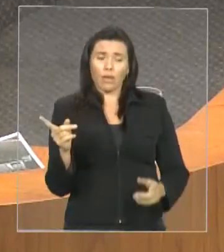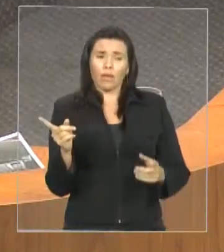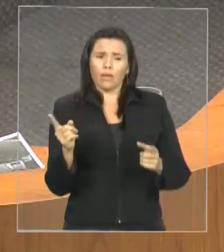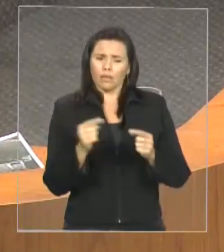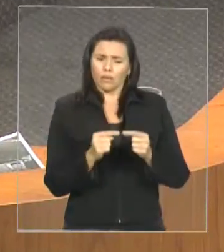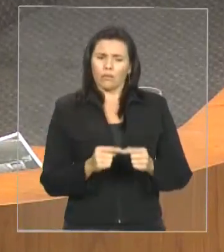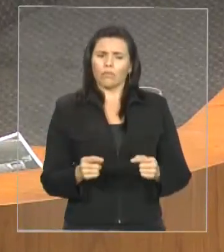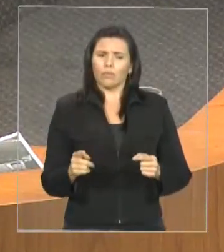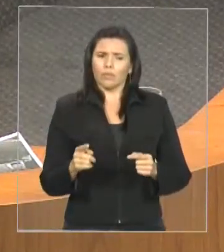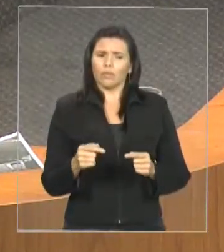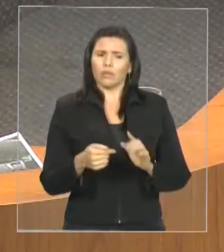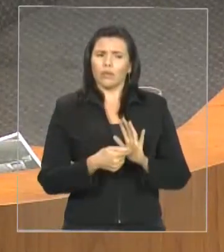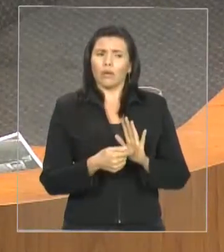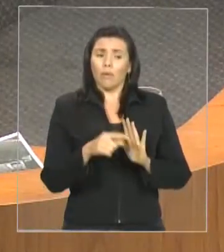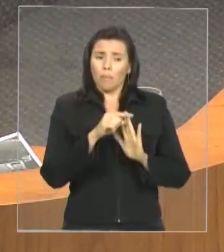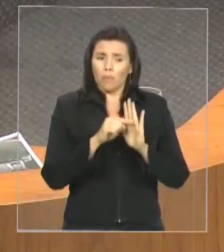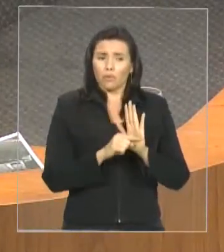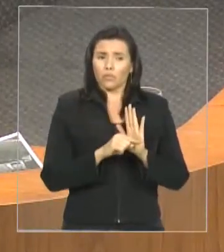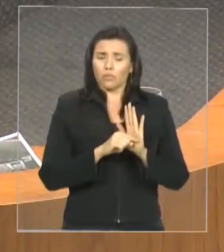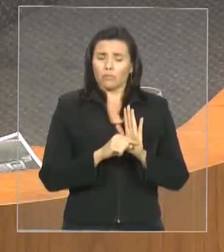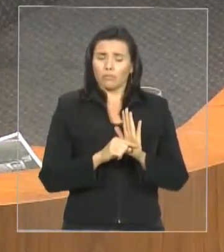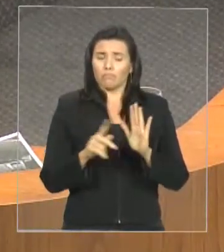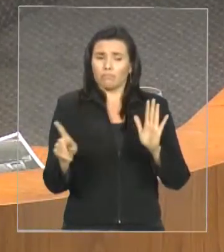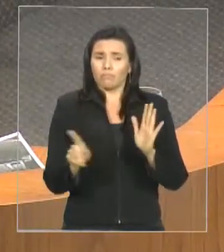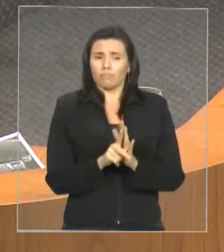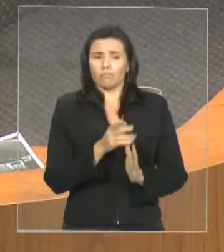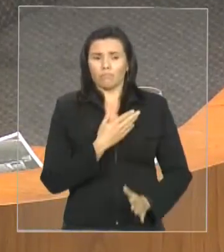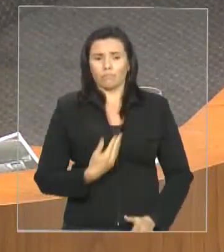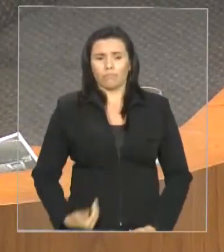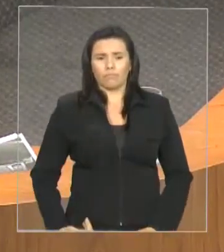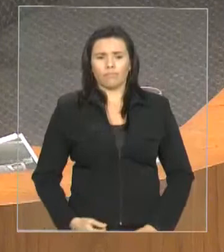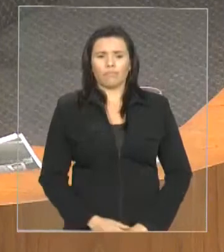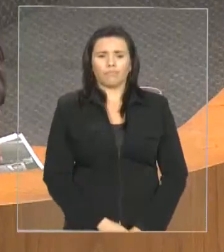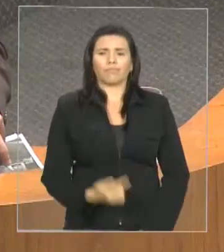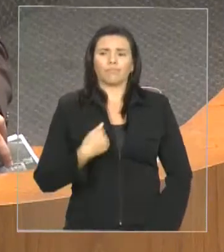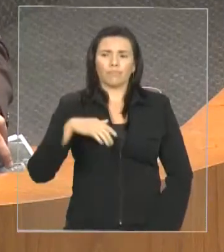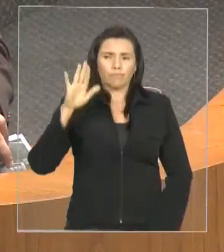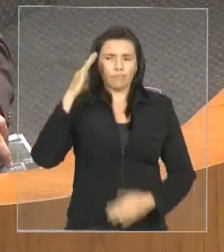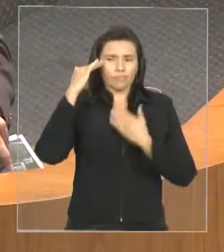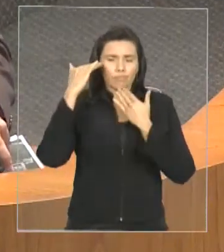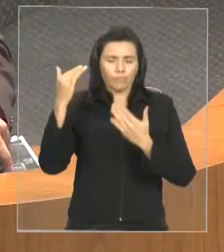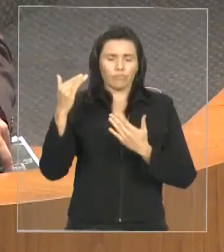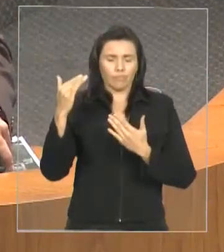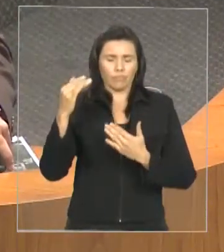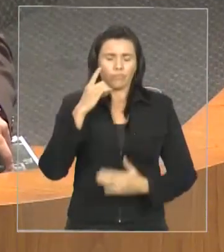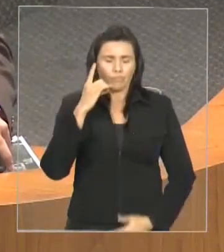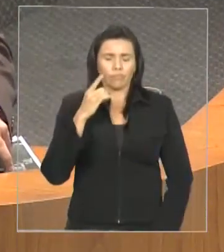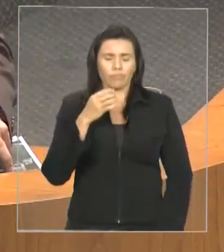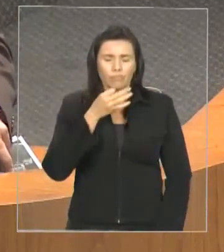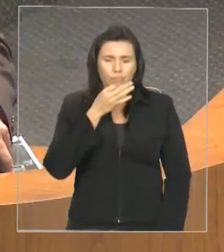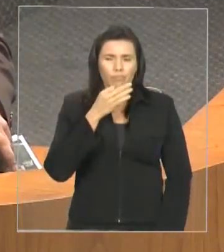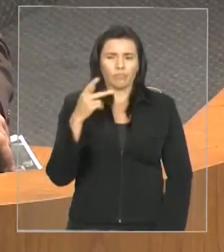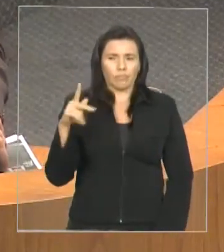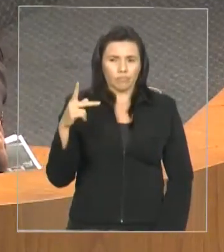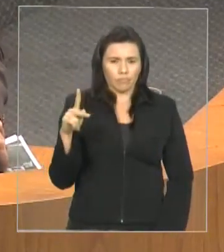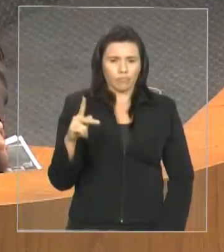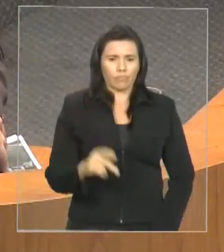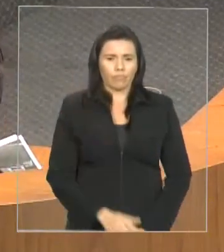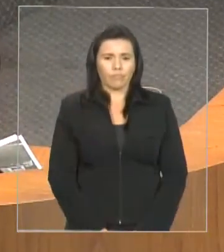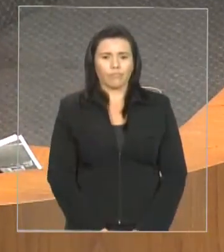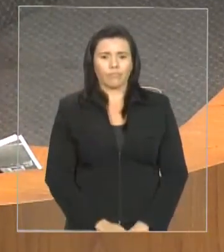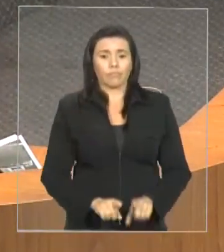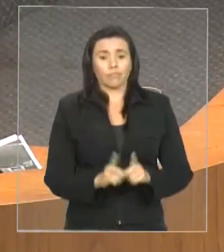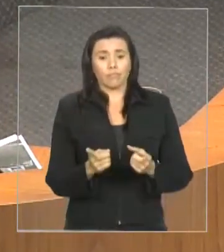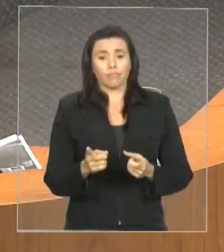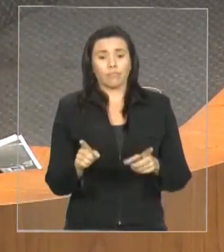parte. Absolvo todo o vosso pronunciamento e peço também que seja incluído, mas faço também uma referência com